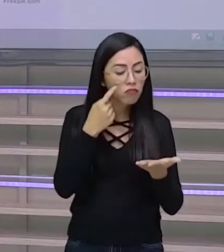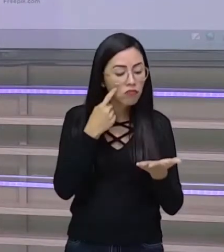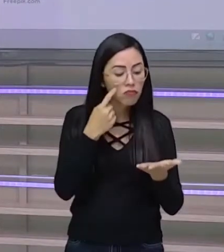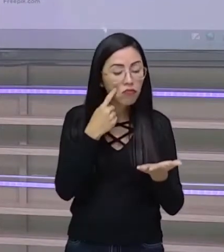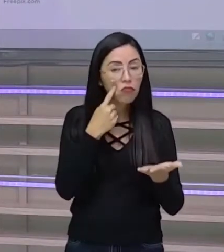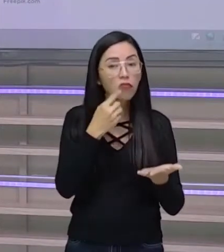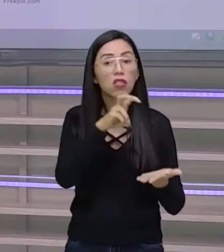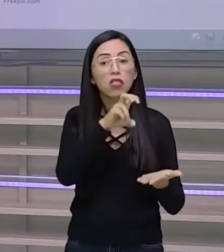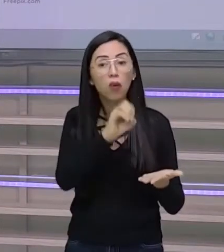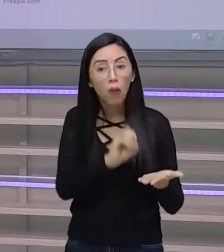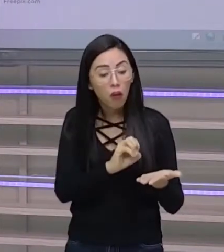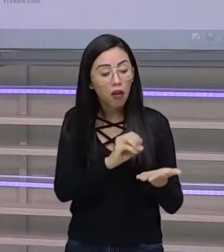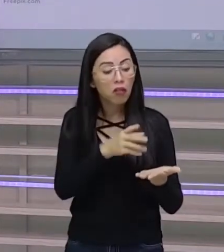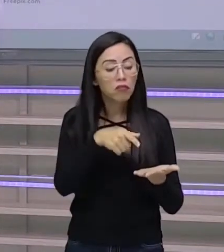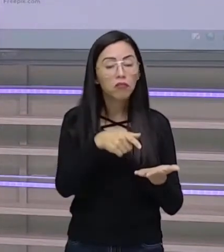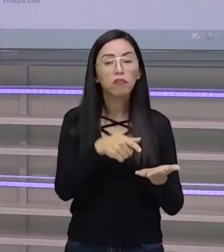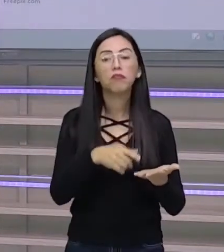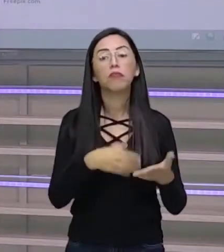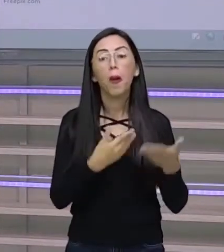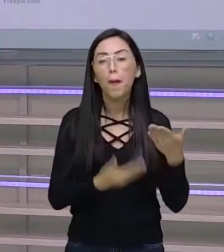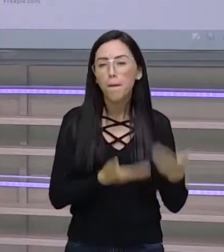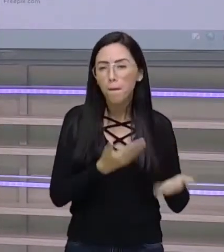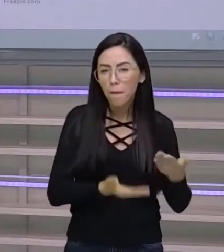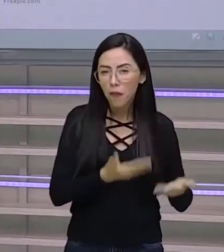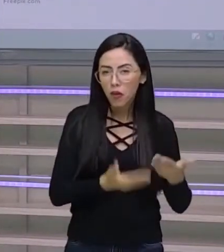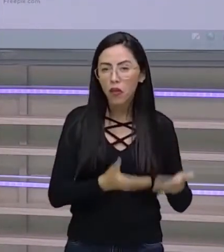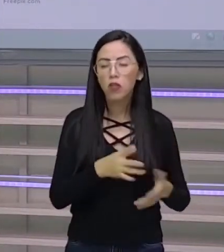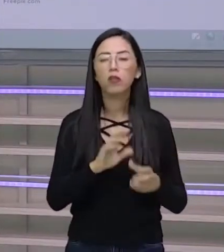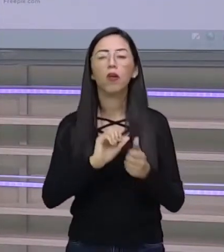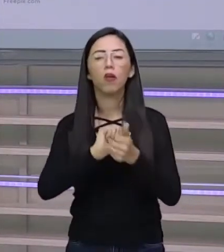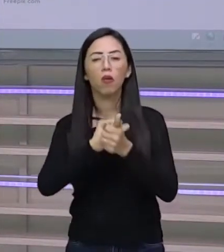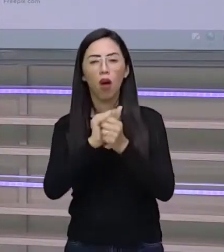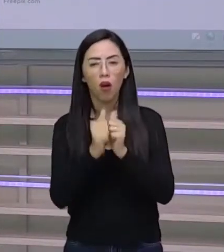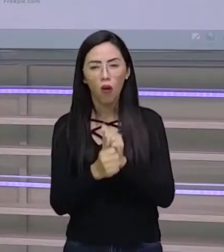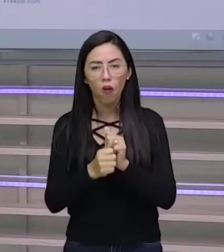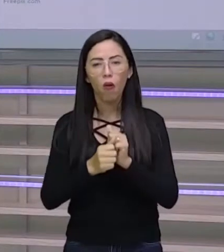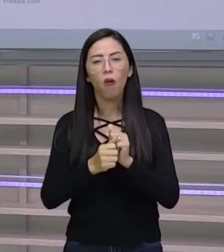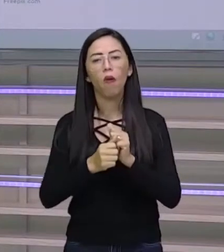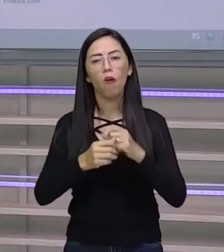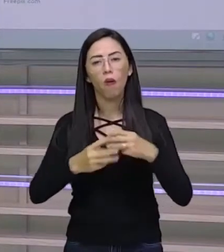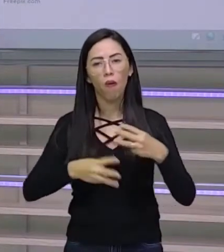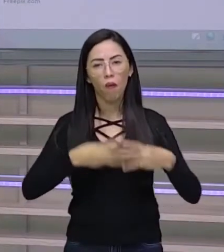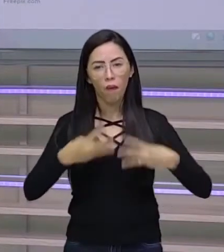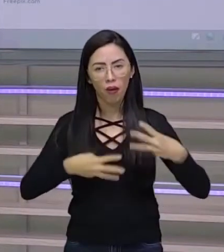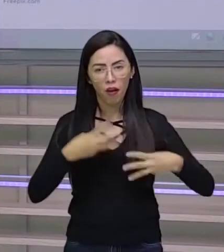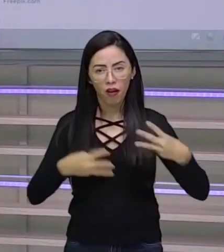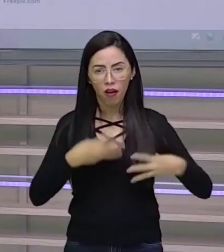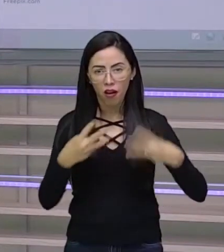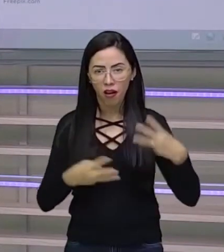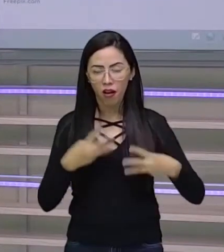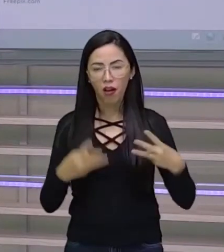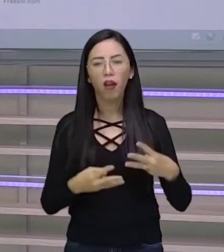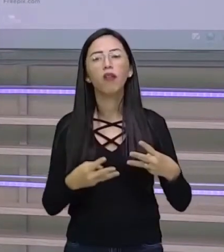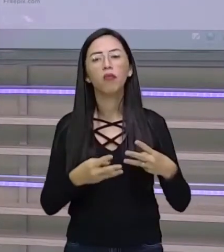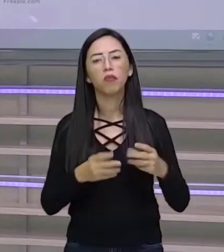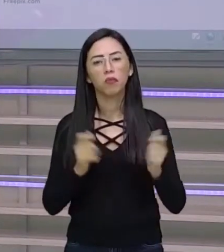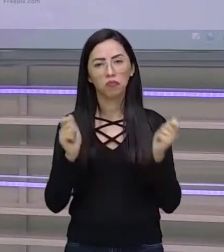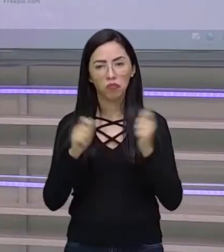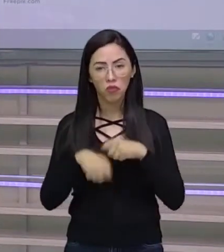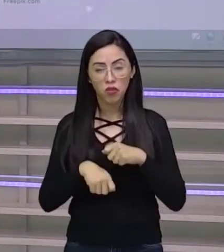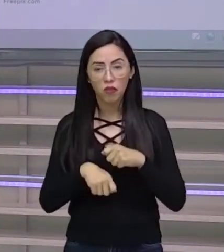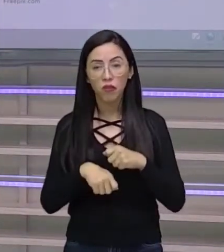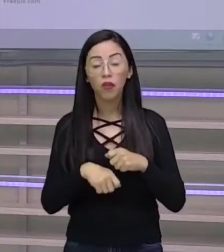quilo, maior 1 quilo de arroz, de macarrão. Então, nós temos aí massa, que usamos a balança. Mas é só